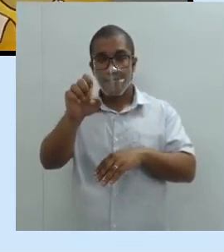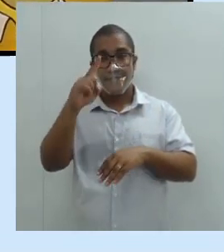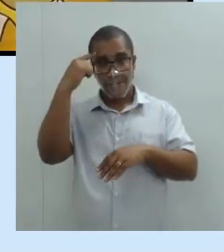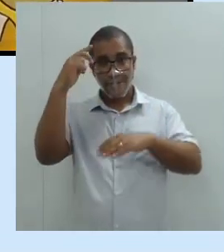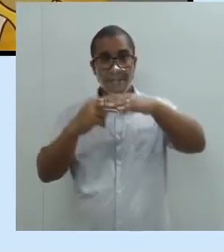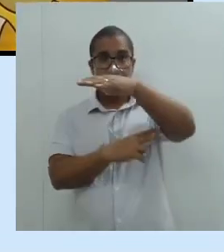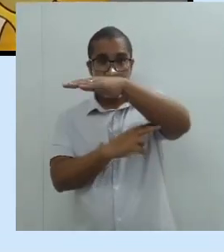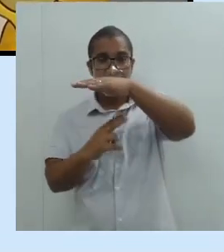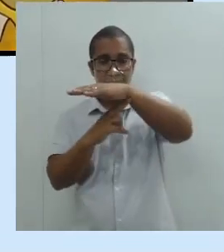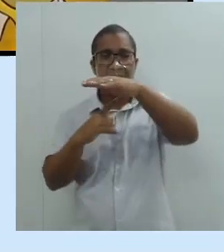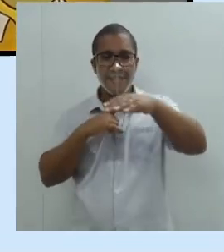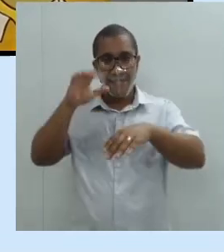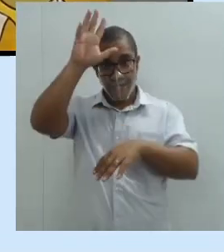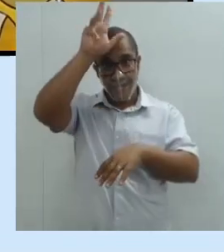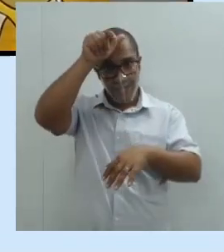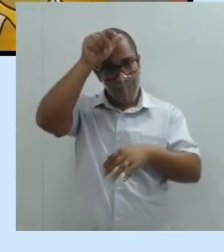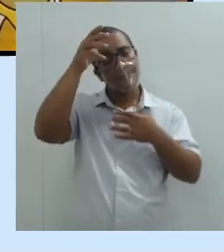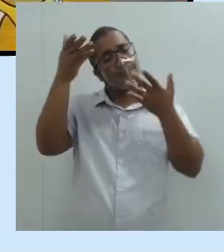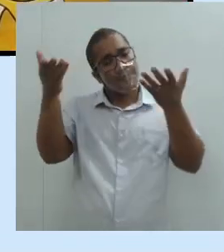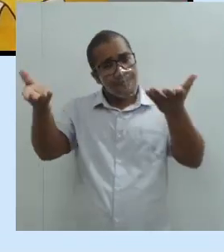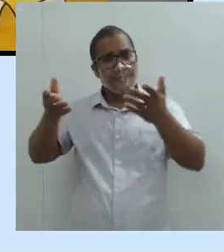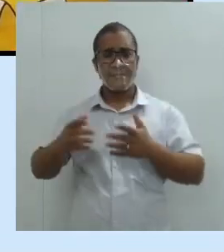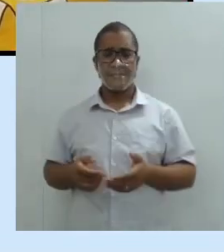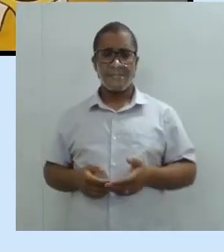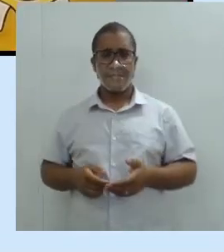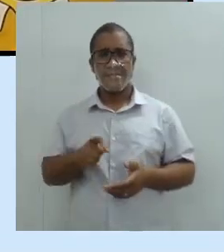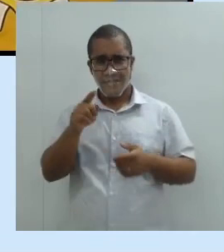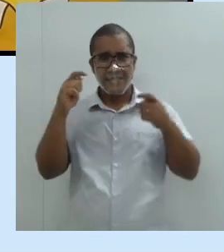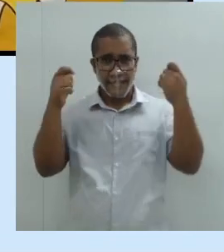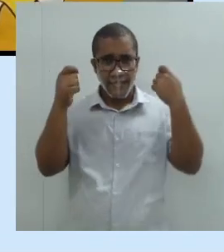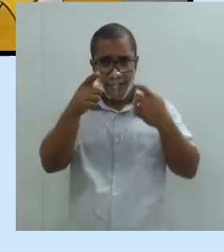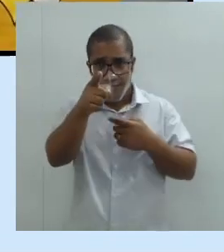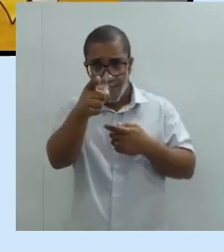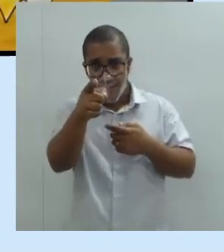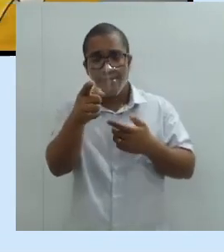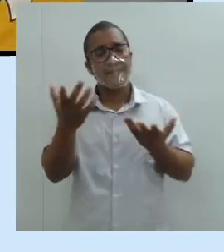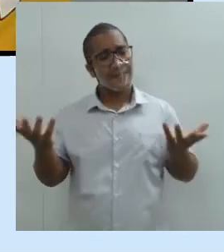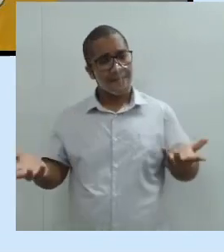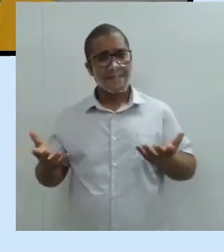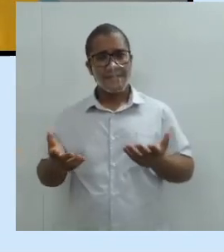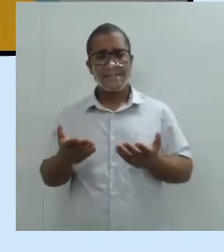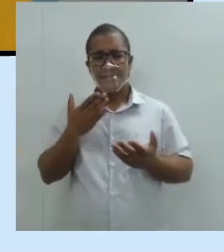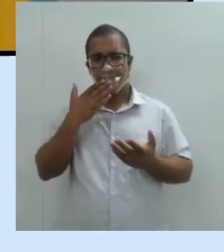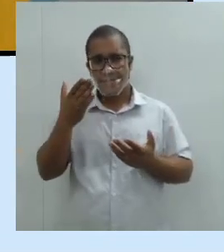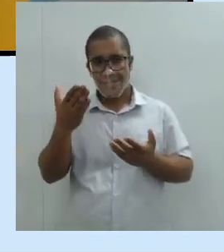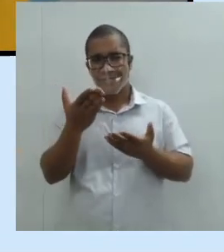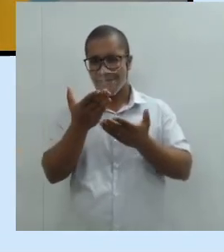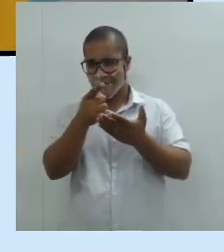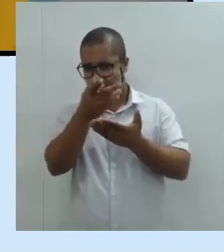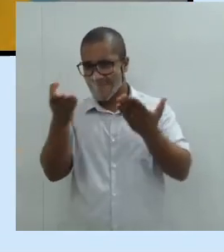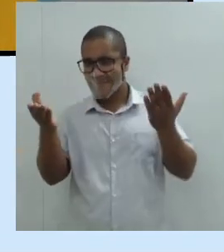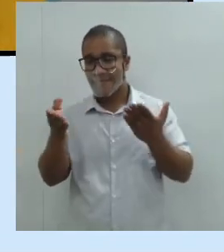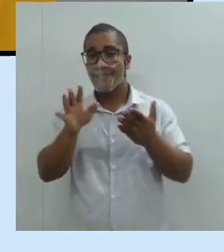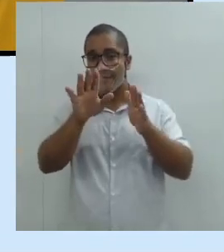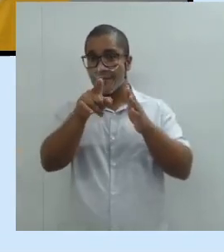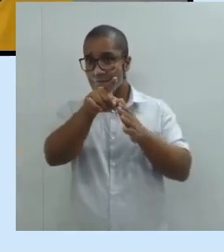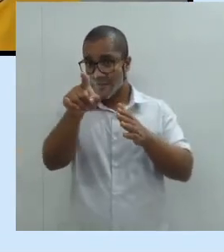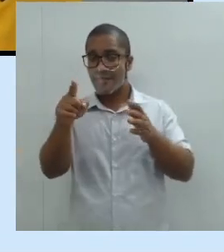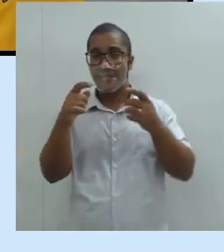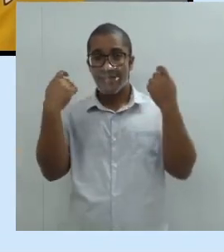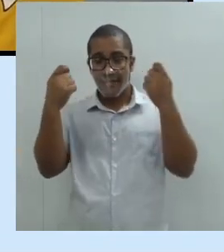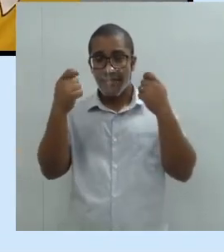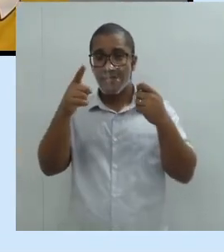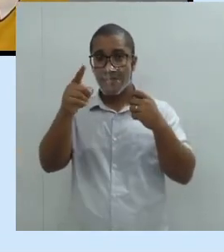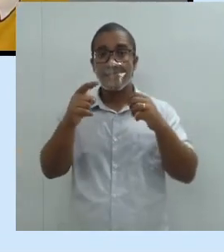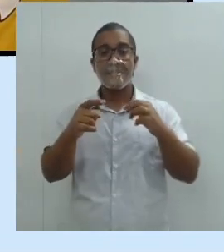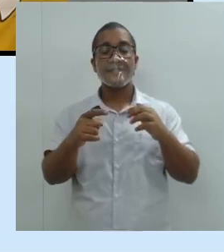que é o Galo da Madrugada. Se você que é de Caruaru, alô, meu beijo para Caruaru, você que é de Caruaru e passa